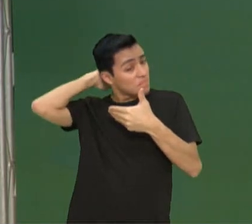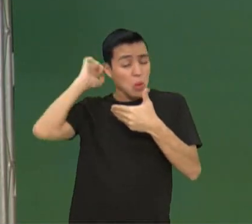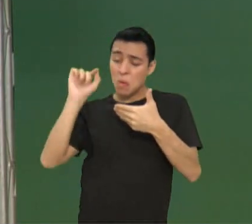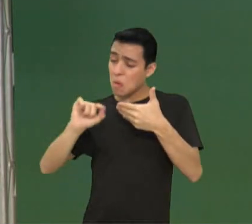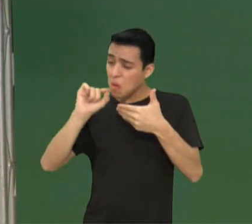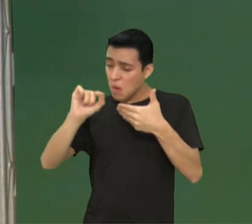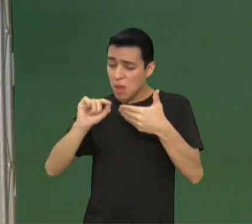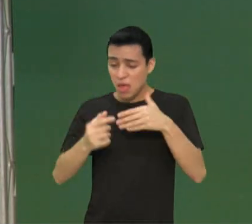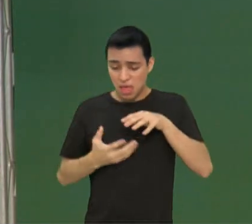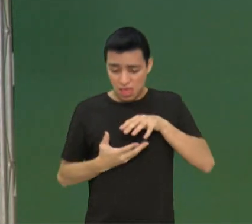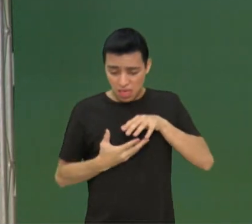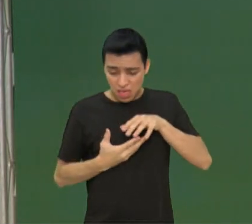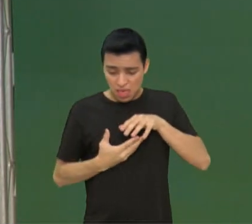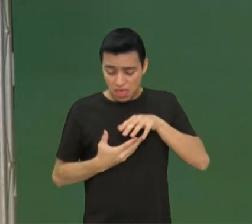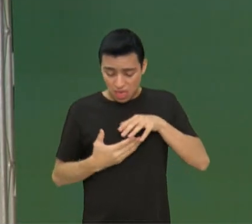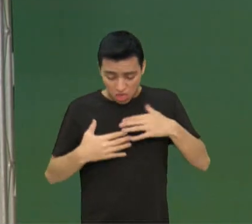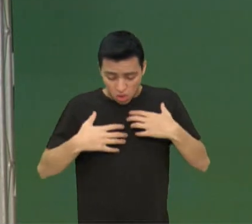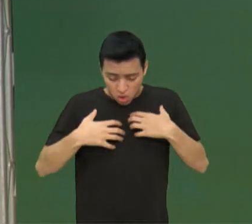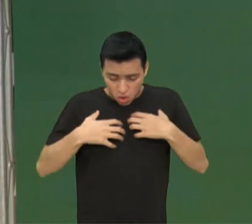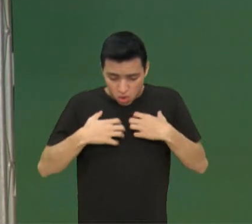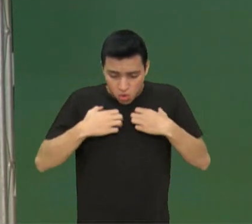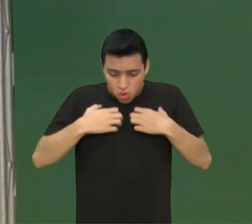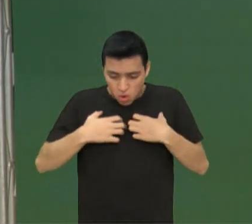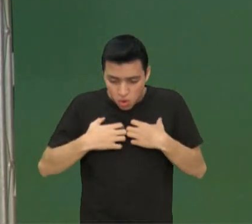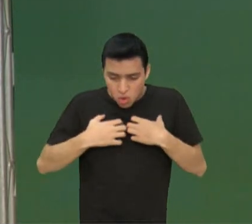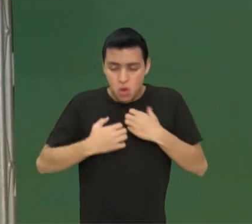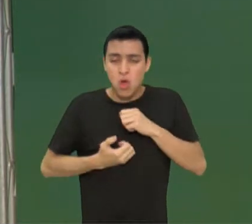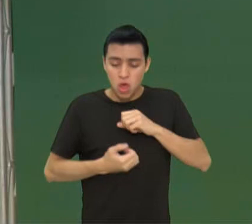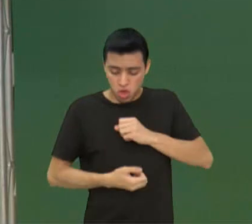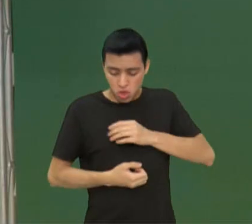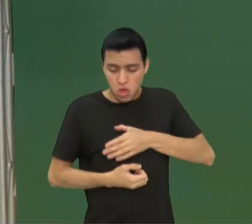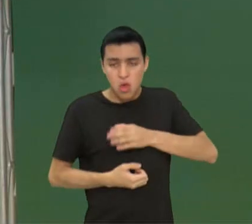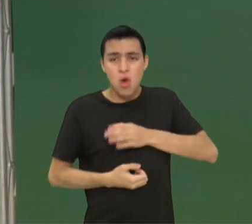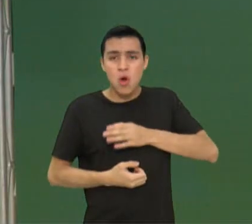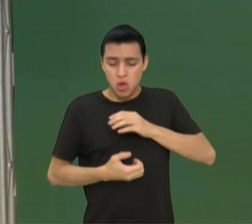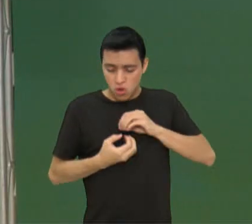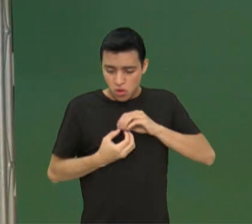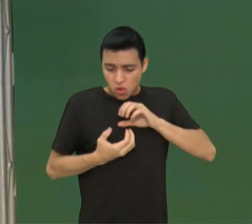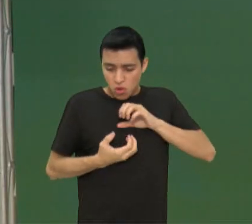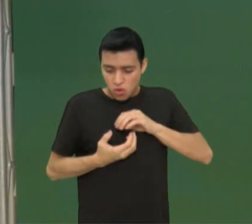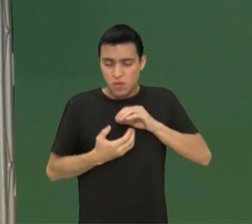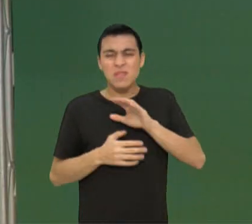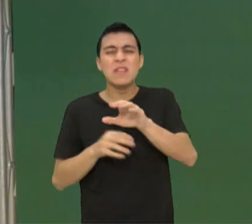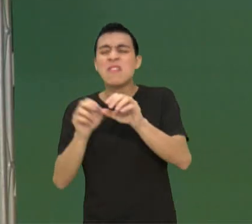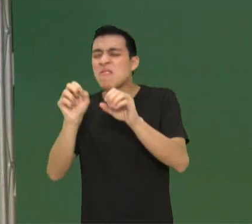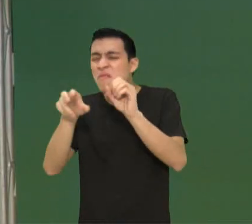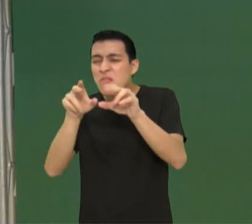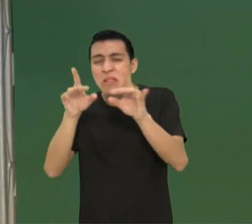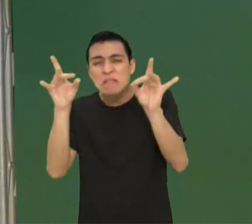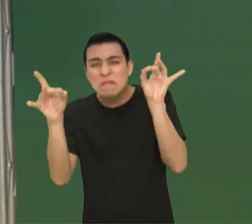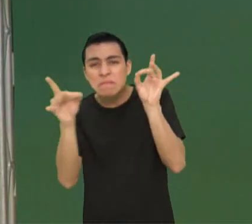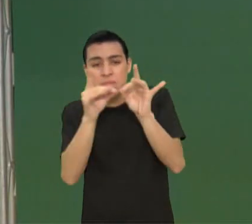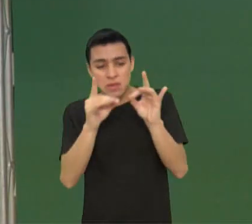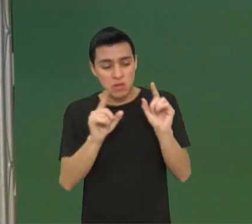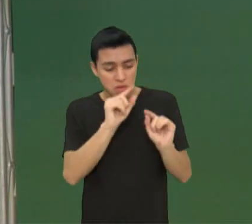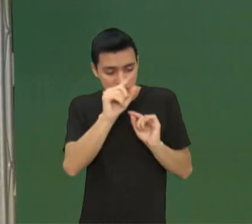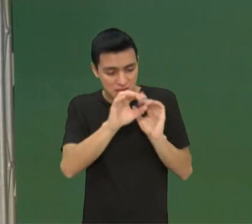células de pulmão e coração. Os vírus, gente, são muito específicos. Eles vão invadir